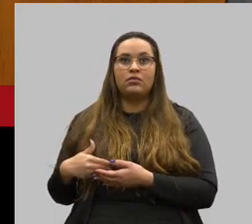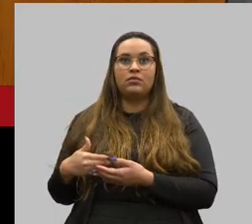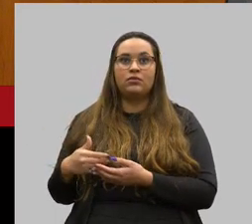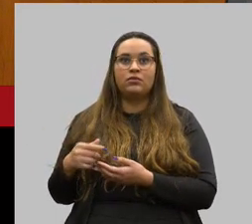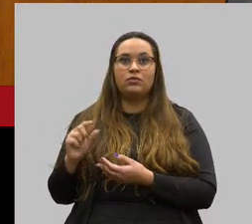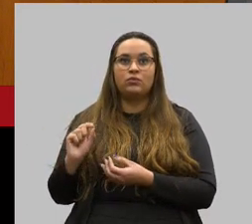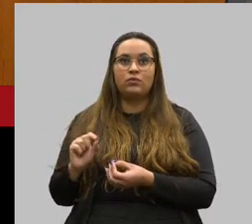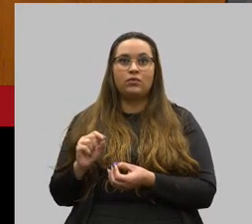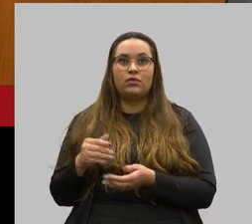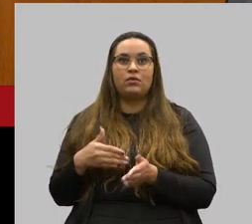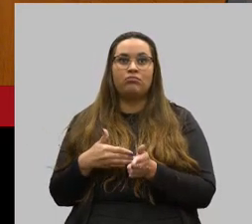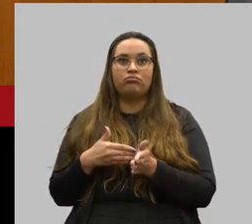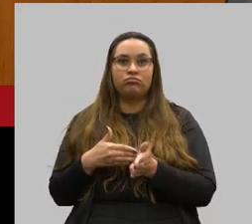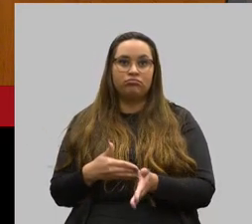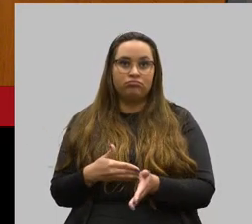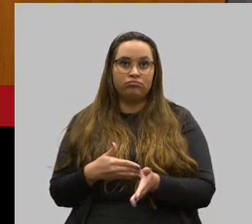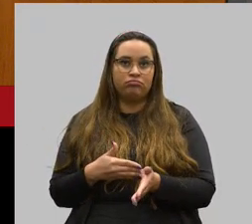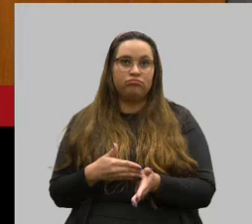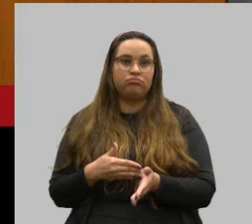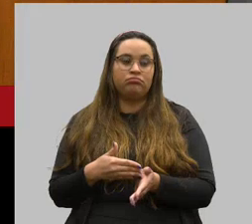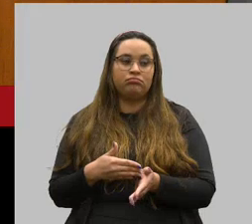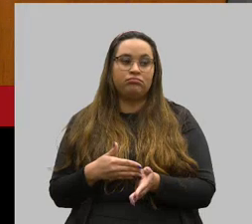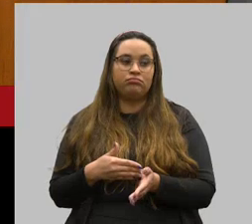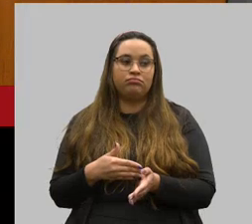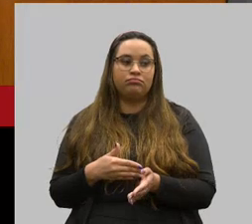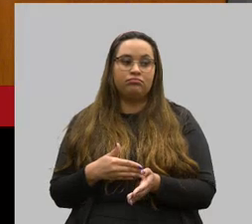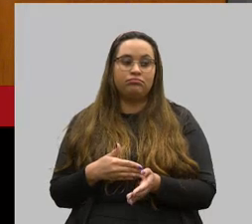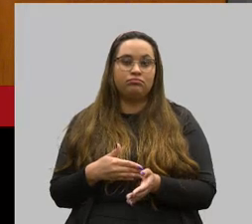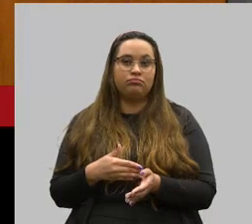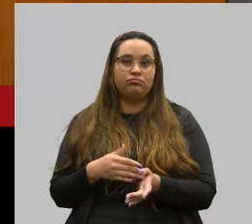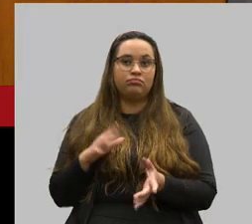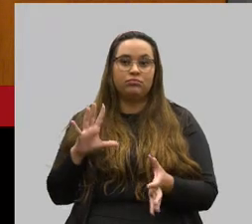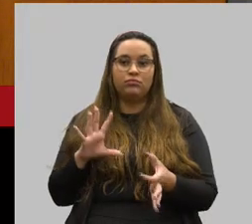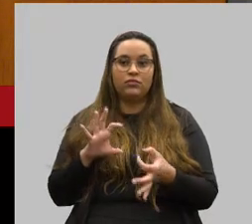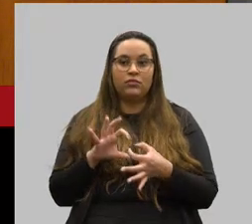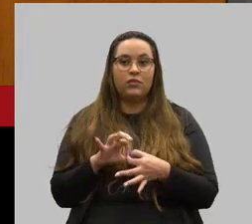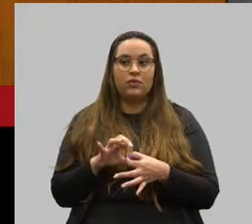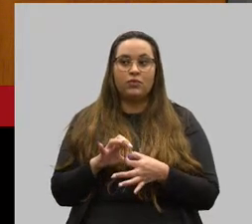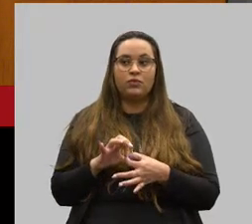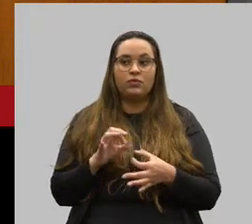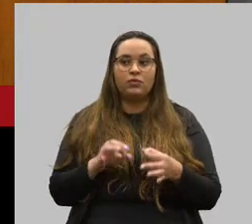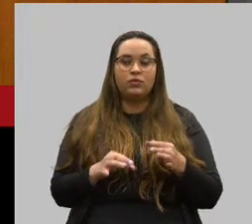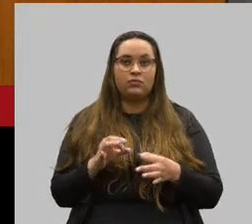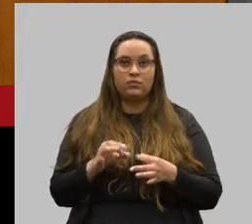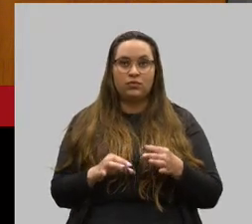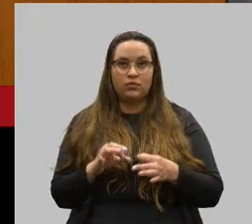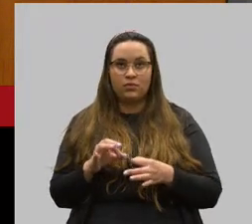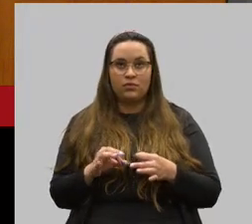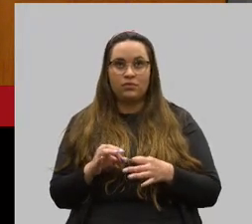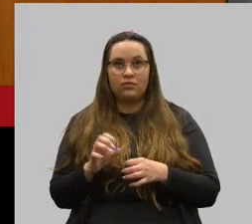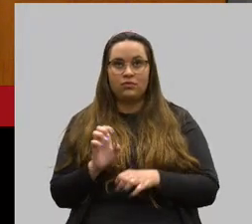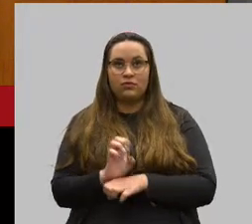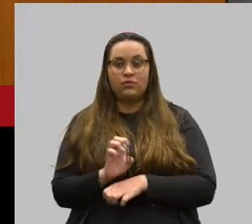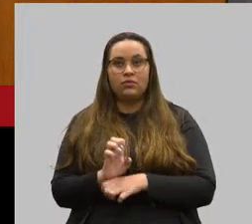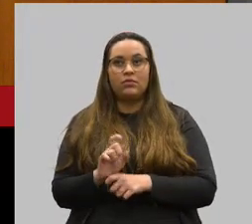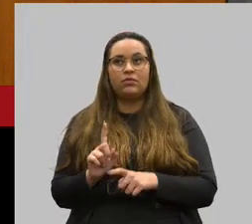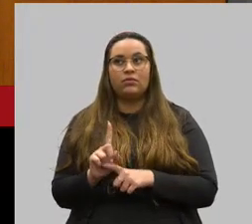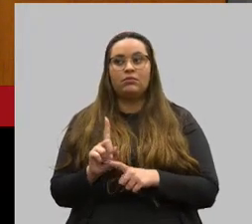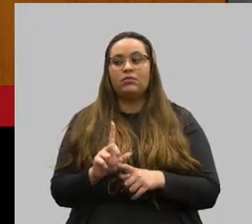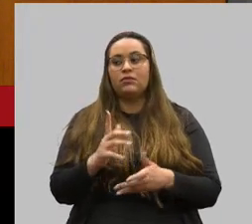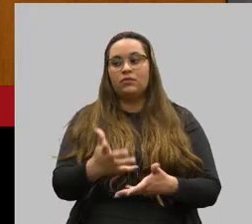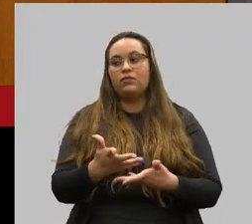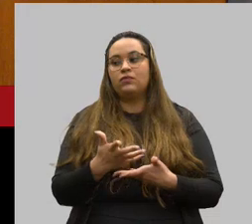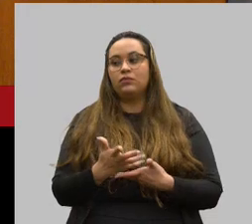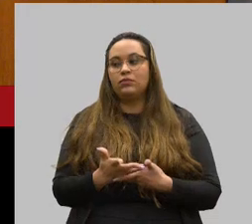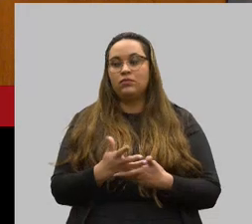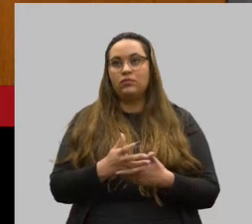cumprimento do acórdão do Tribunal de Contas do Estado também foram convidados o comandante da PM